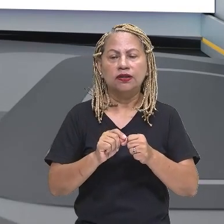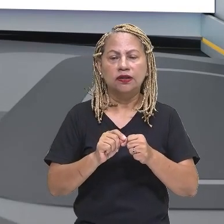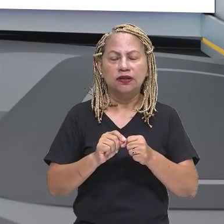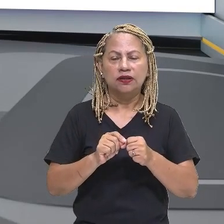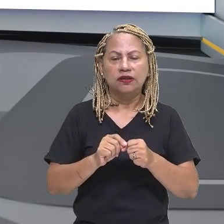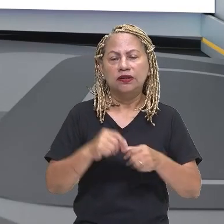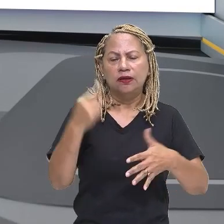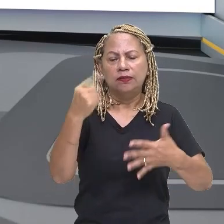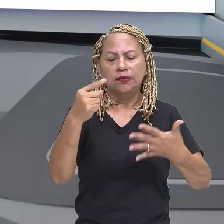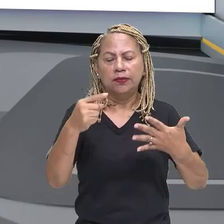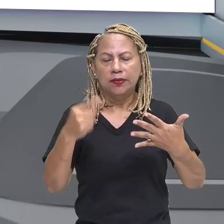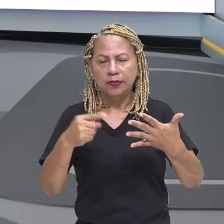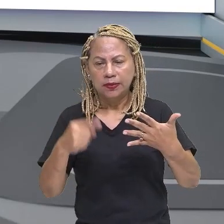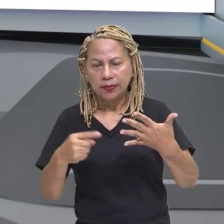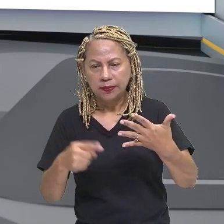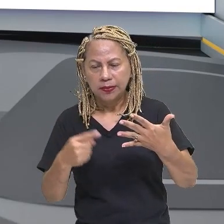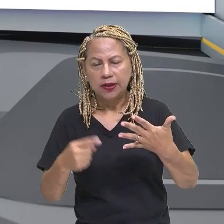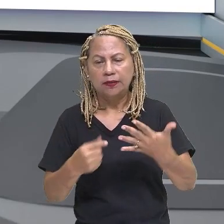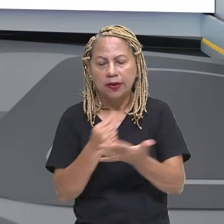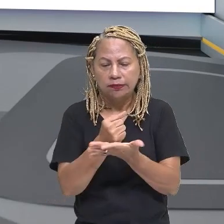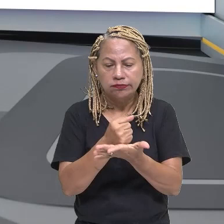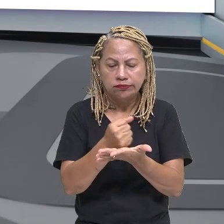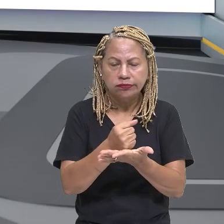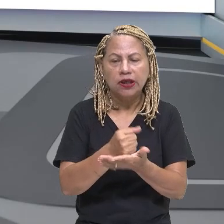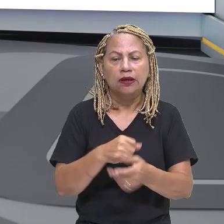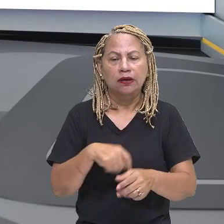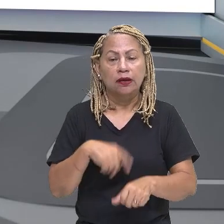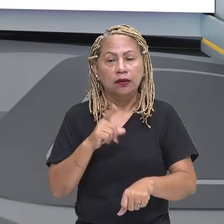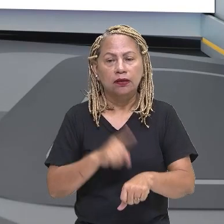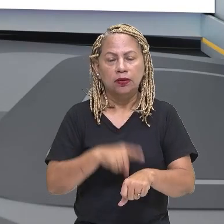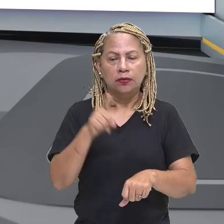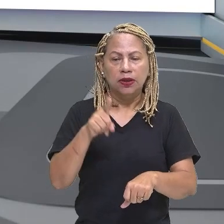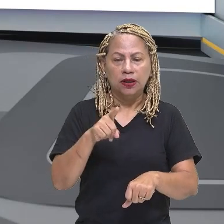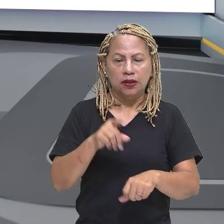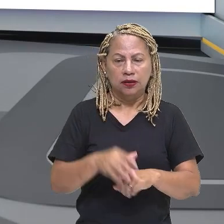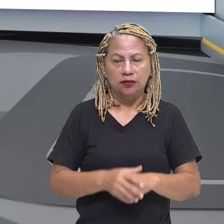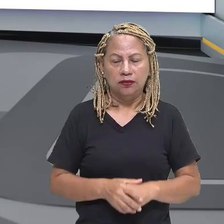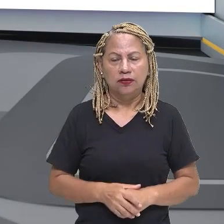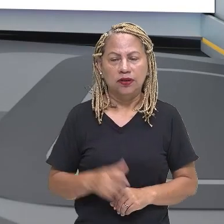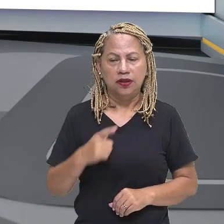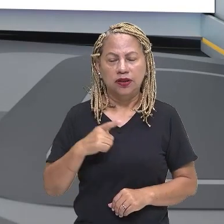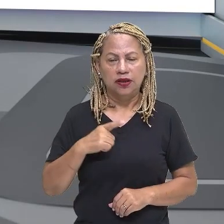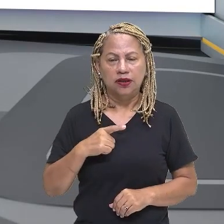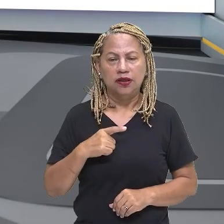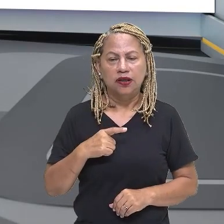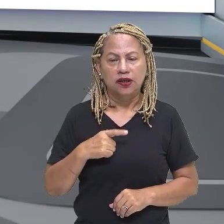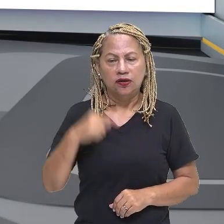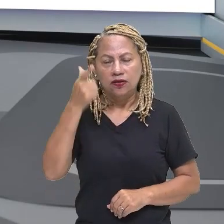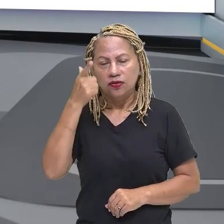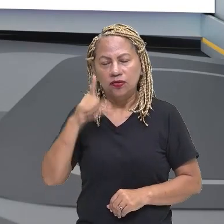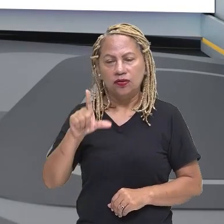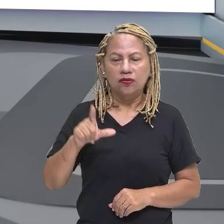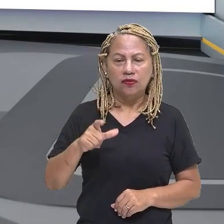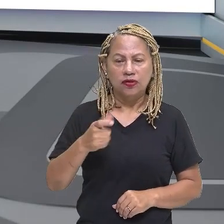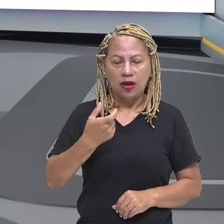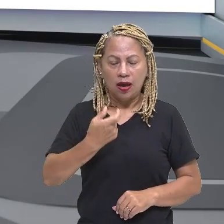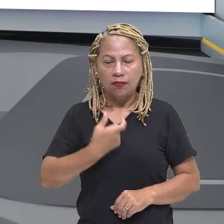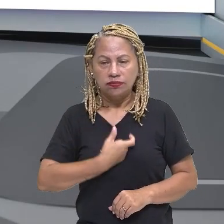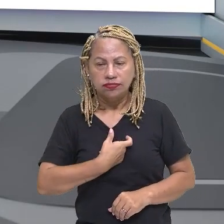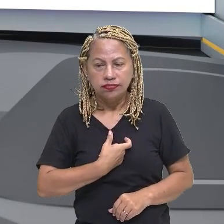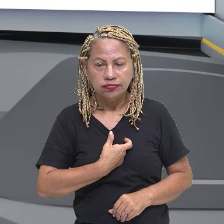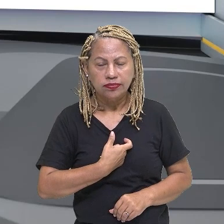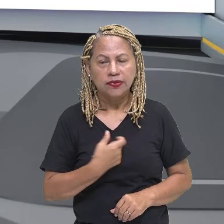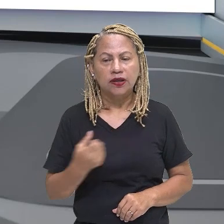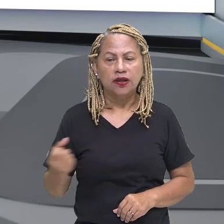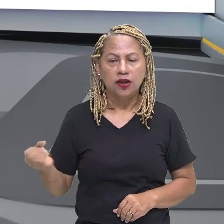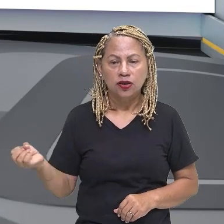citei agora há pouco, pelas quais recebe as suas premiações, podendo ficar mais forte e adquirir